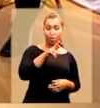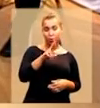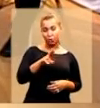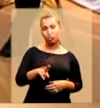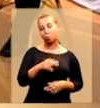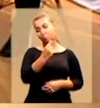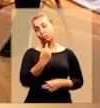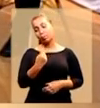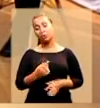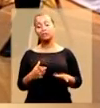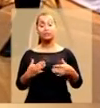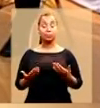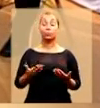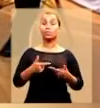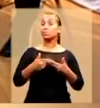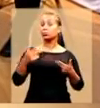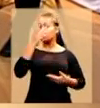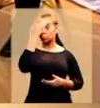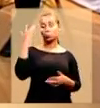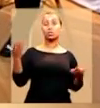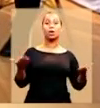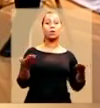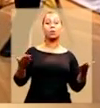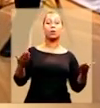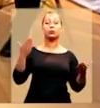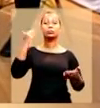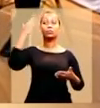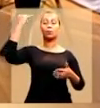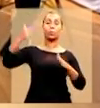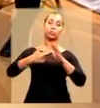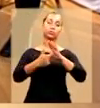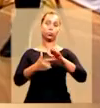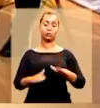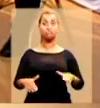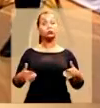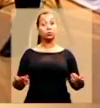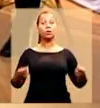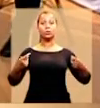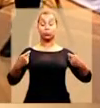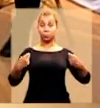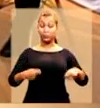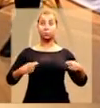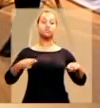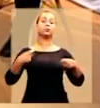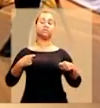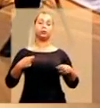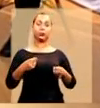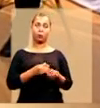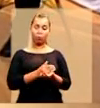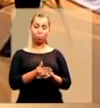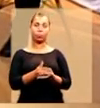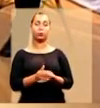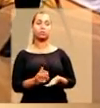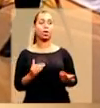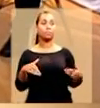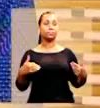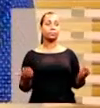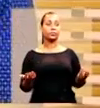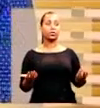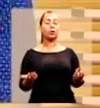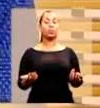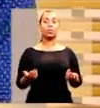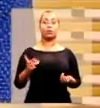o fulano? E é tudo esses que estão agora em ascensão, né? Então você tem que partir para isso.